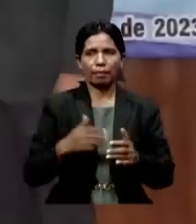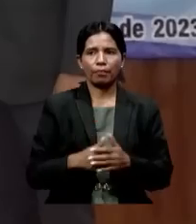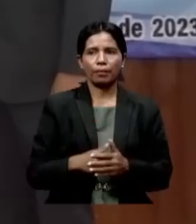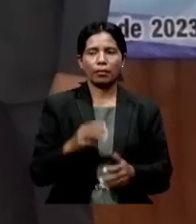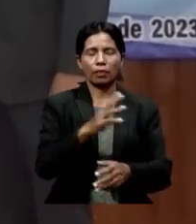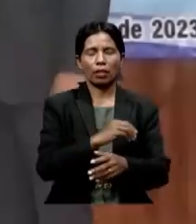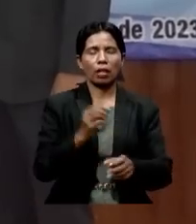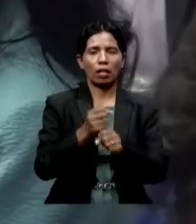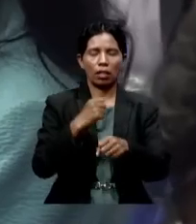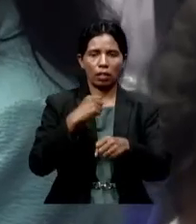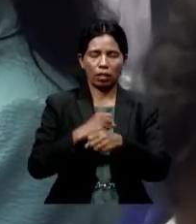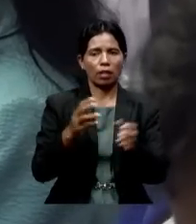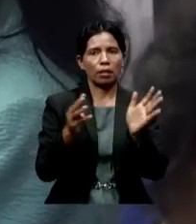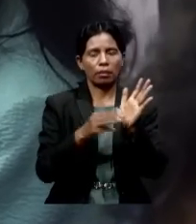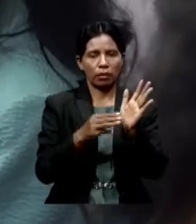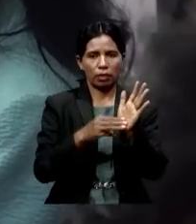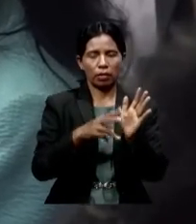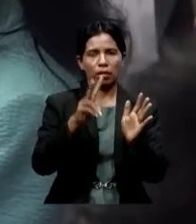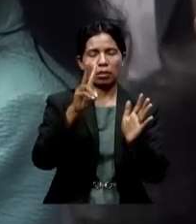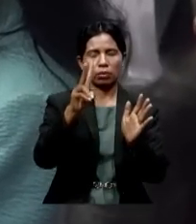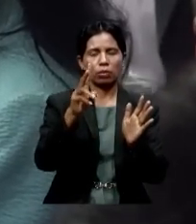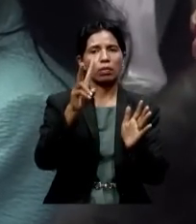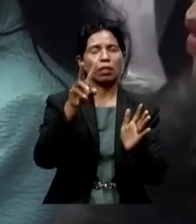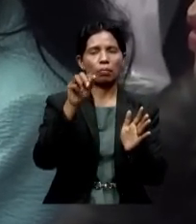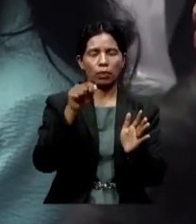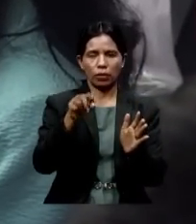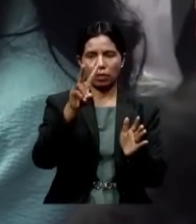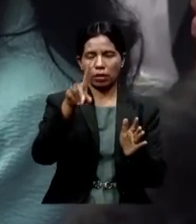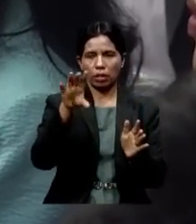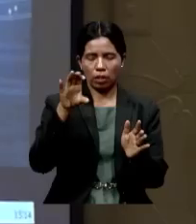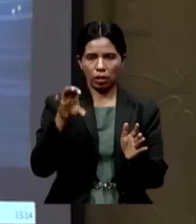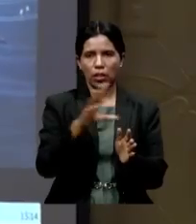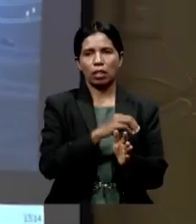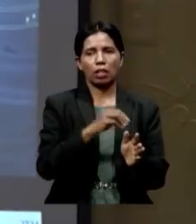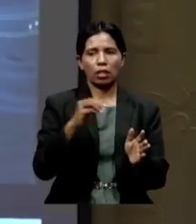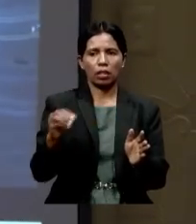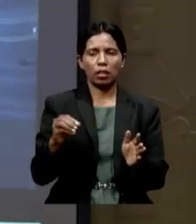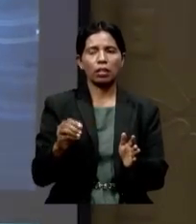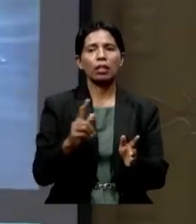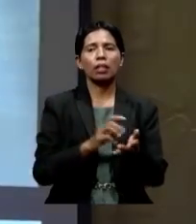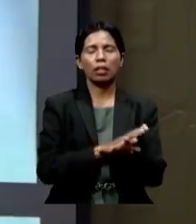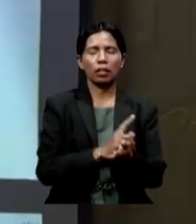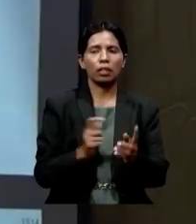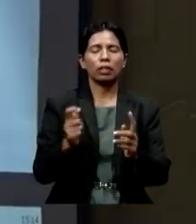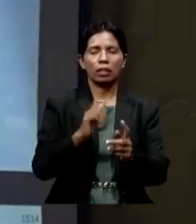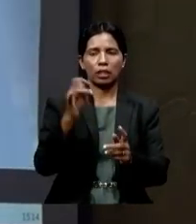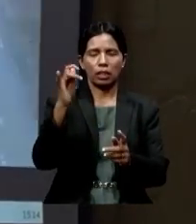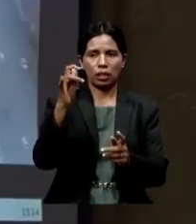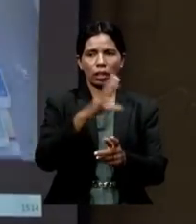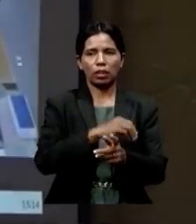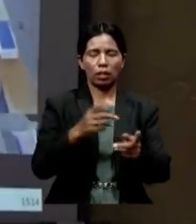konstrusaun refere ho metro rua ponto atus ida, inklui ho taksi runway, torre controlo no